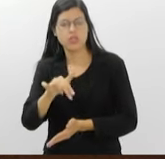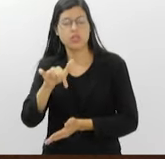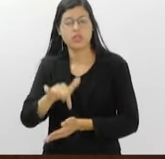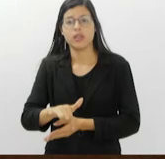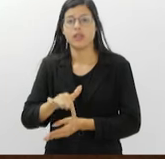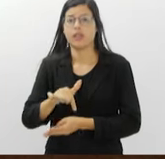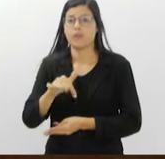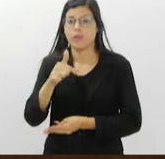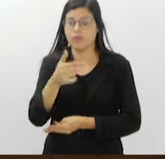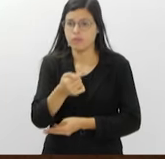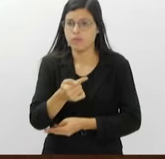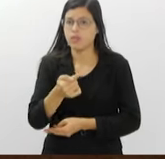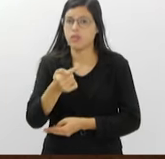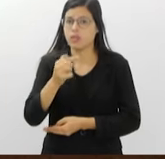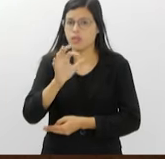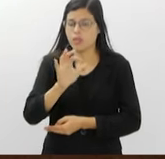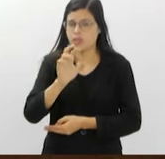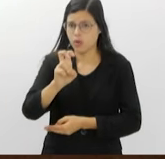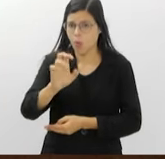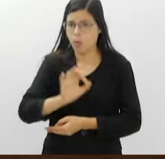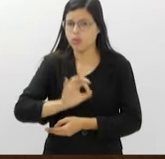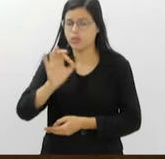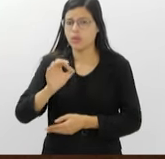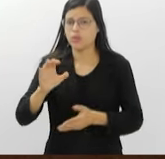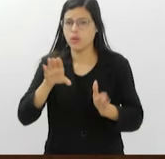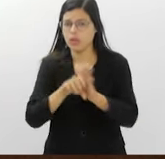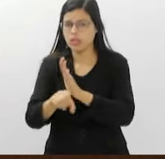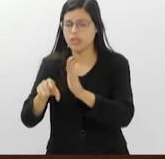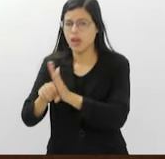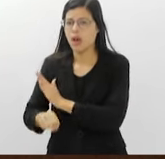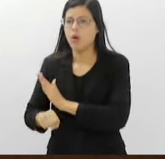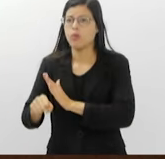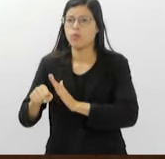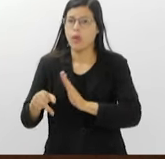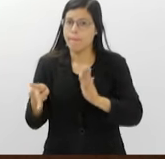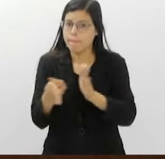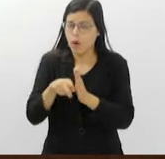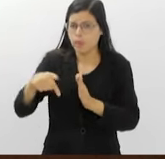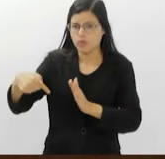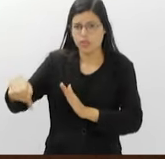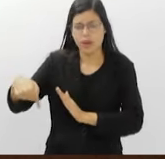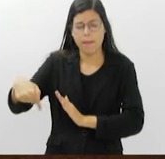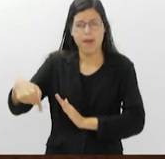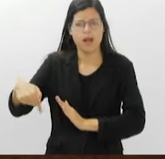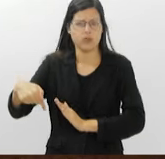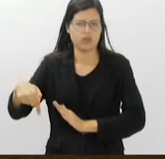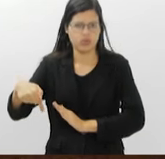ocorrido dentro de Auche são marginais de queimados, instalados